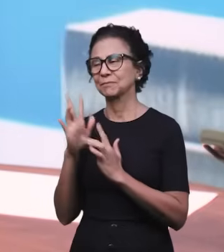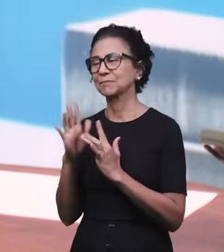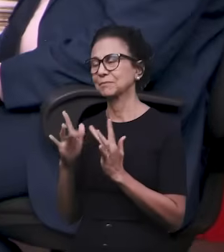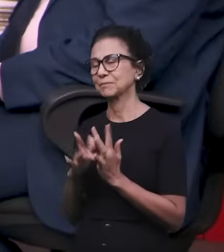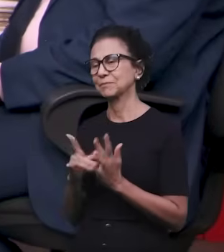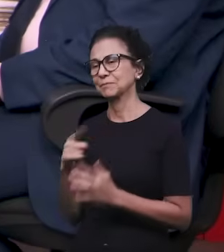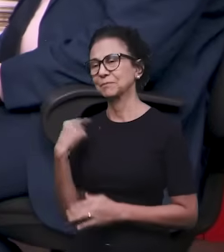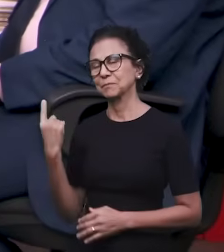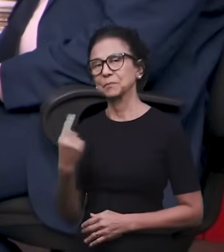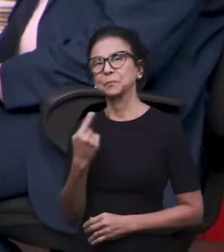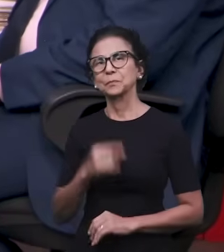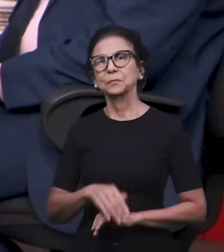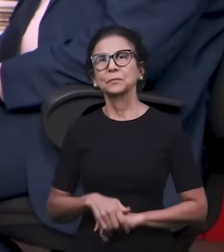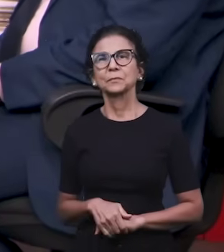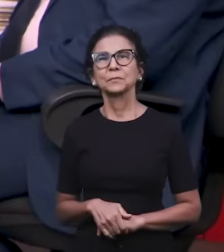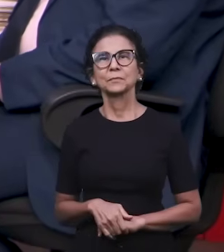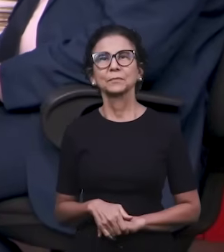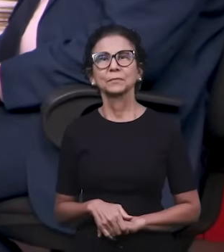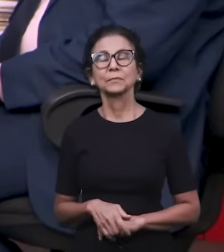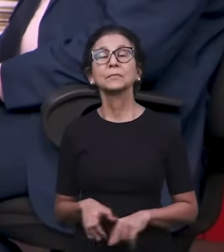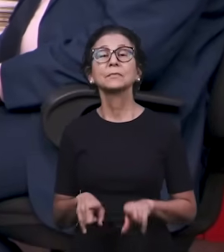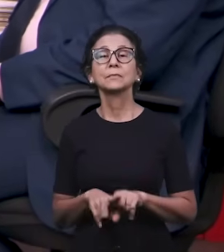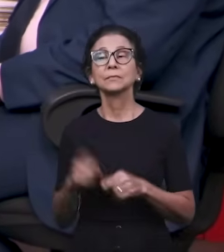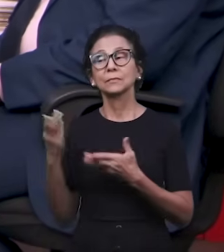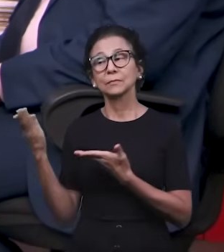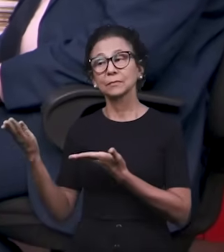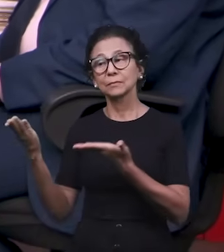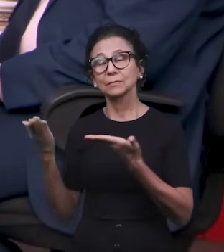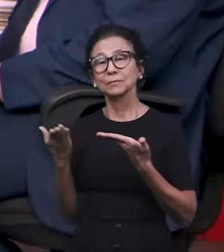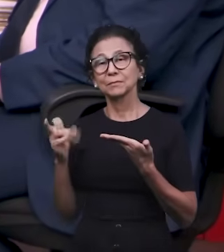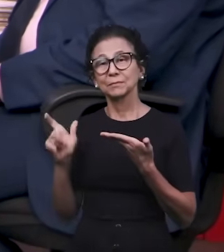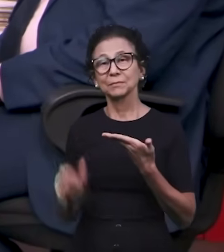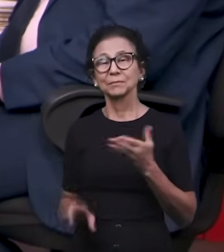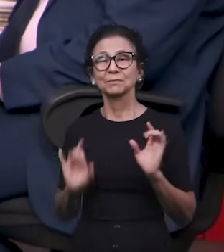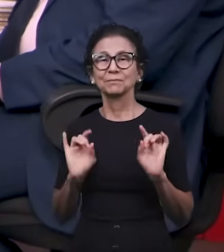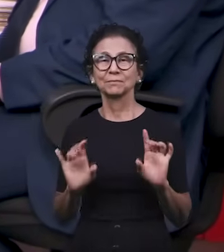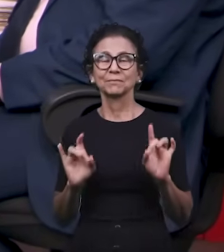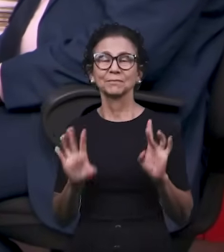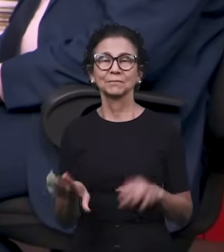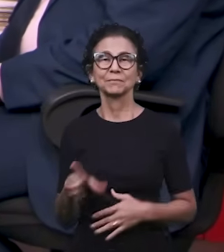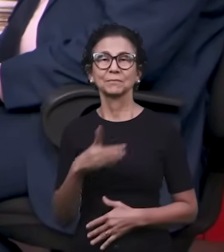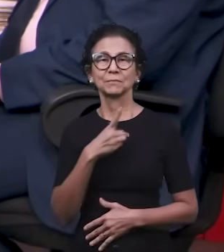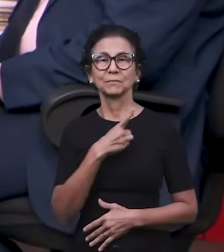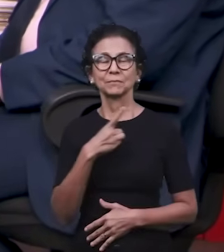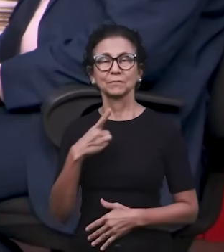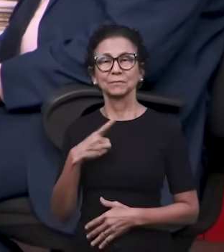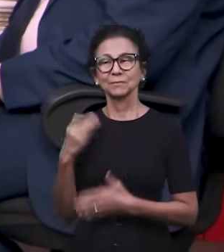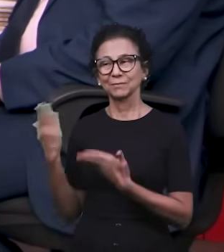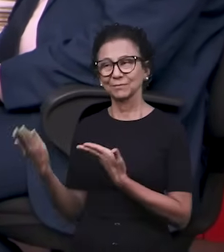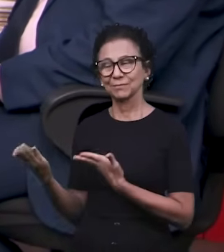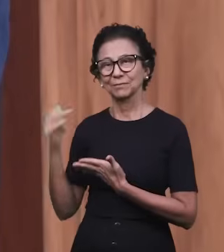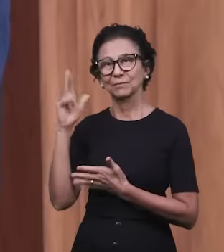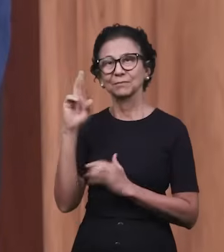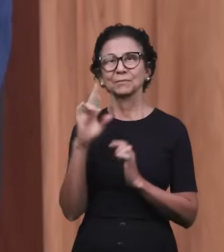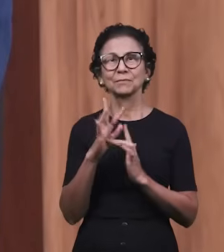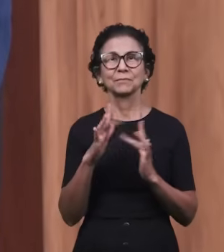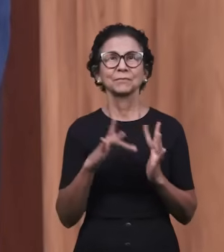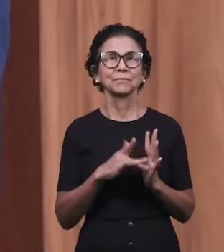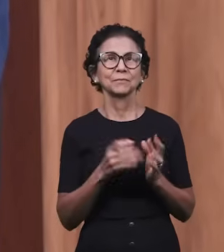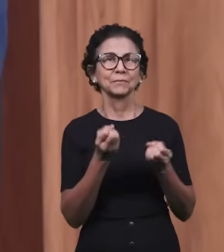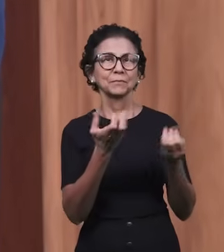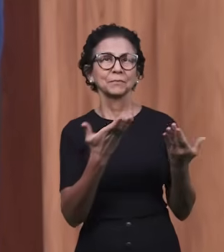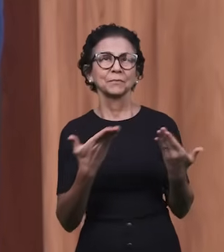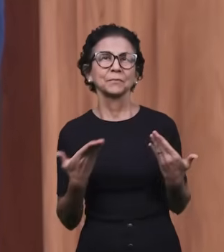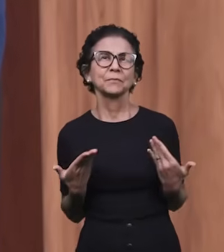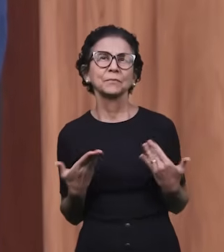Senhor, irmãos. Muito bem, temos também agora um convidado especial, que é o nosso irmão diácono Wellington Pandeles. Wellington, a paz do Senhor, muito bem-vindo.